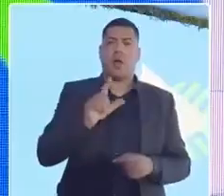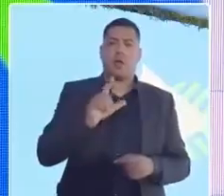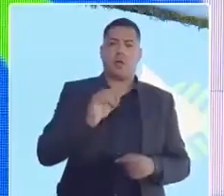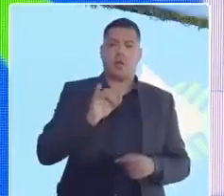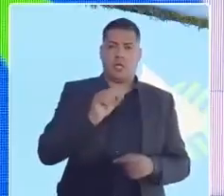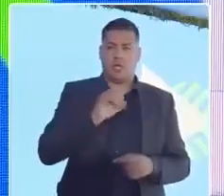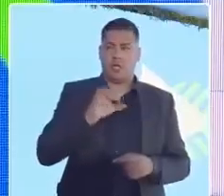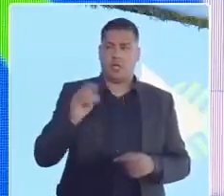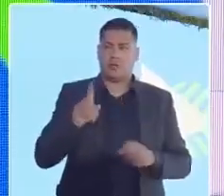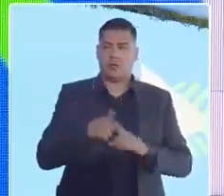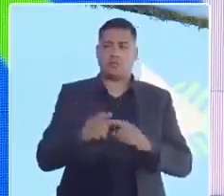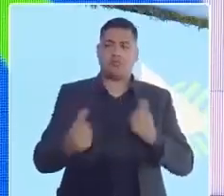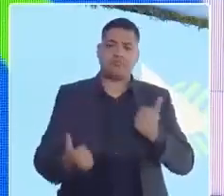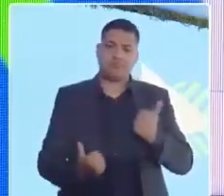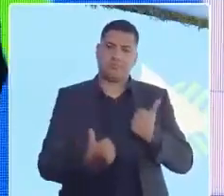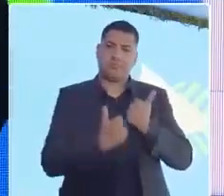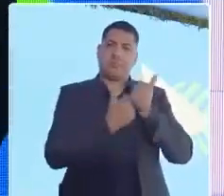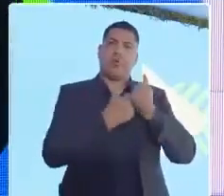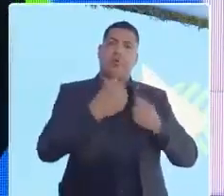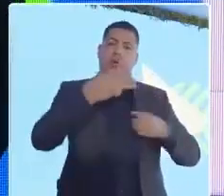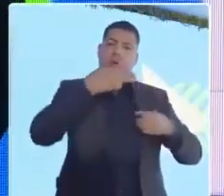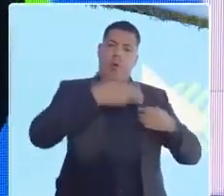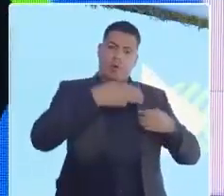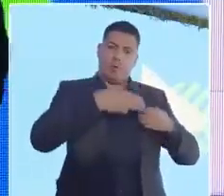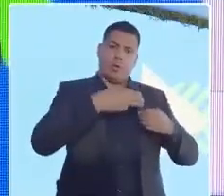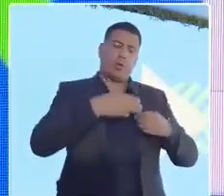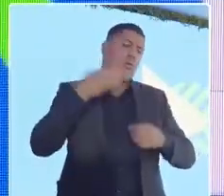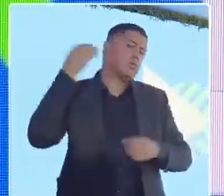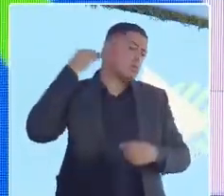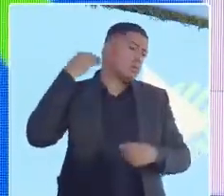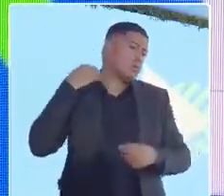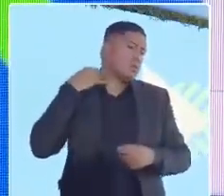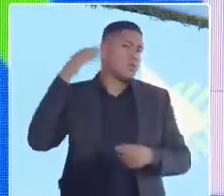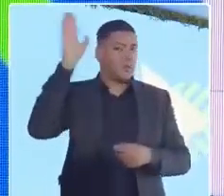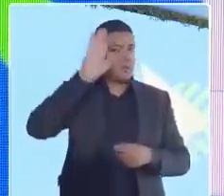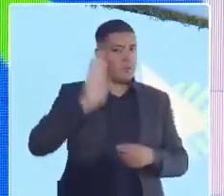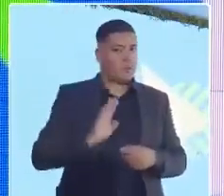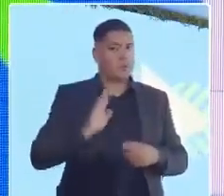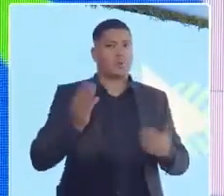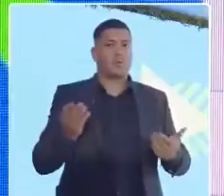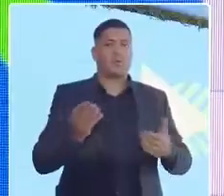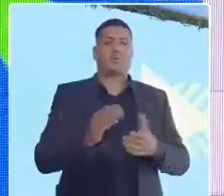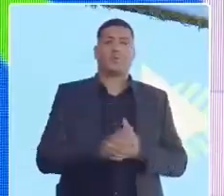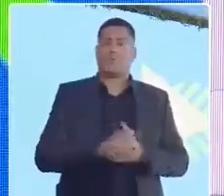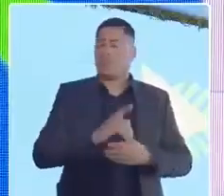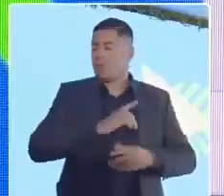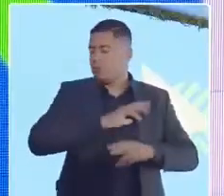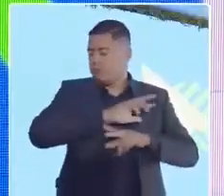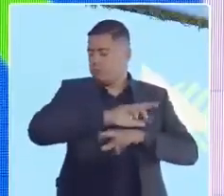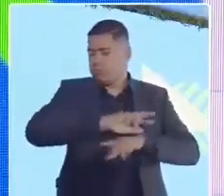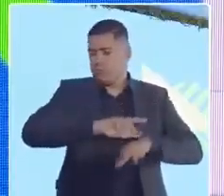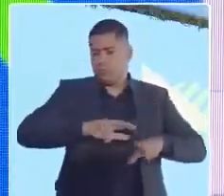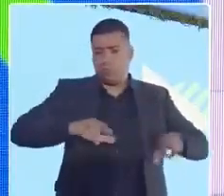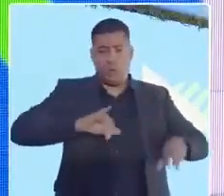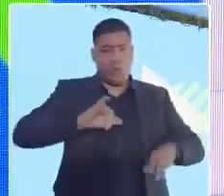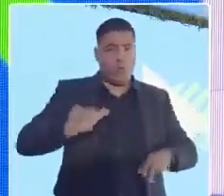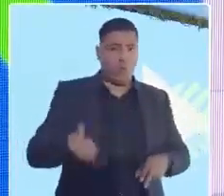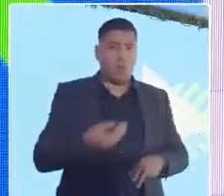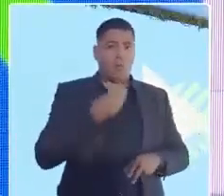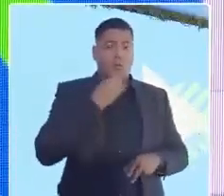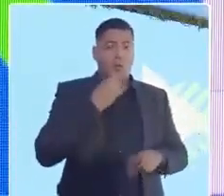municípios fechamos um acordo em Nova Yorque com o banco do Brasil enfim tem muitas oportunidades que